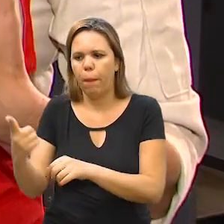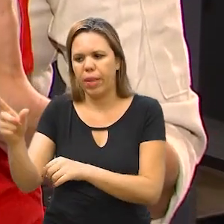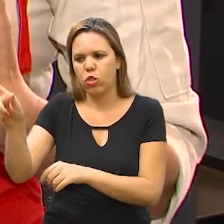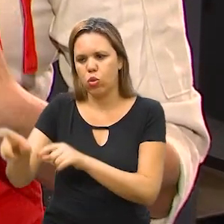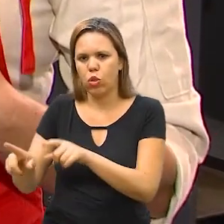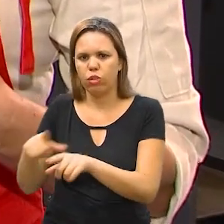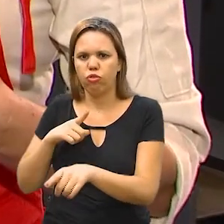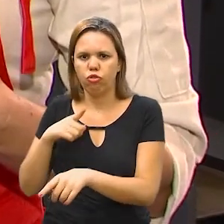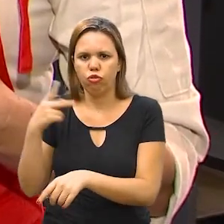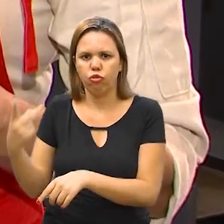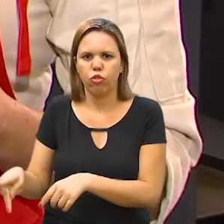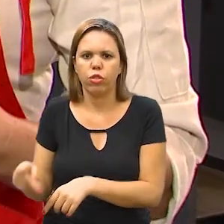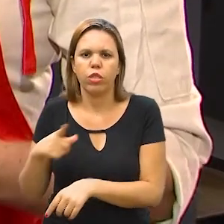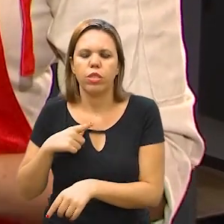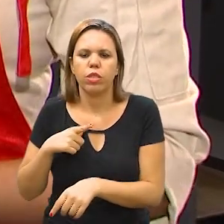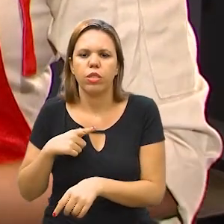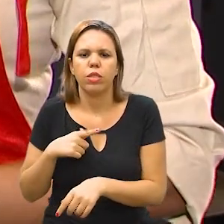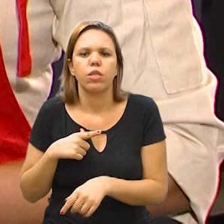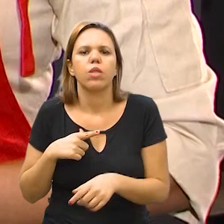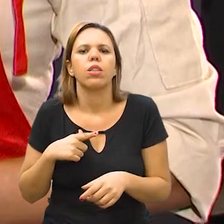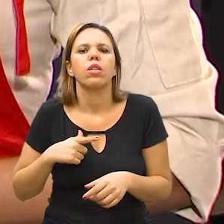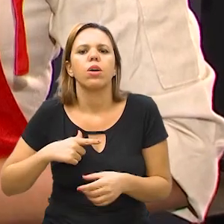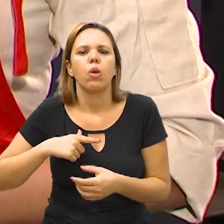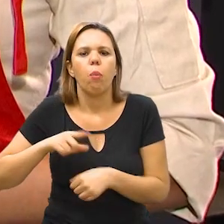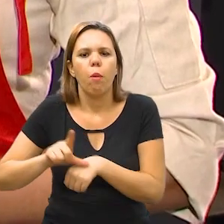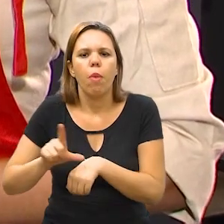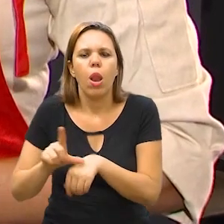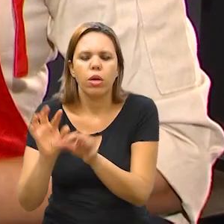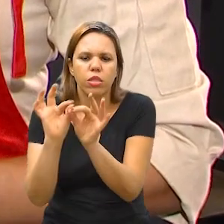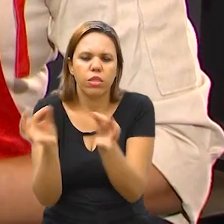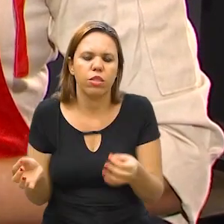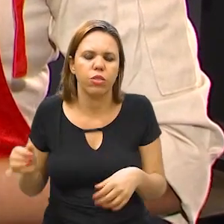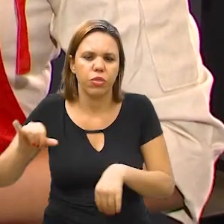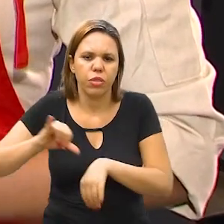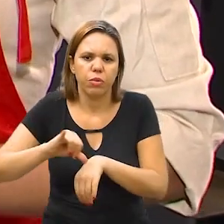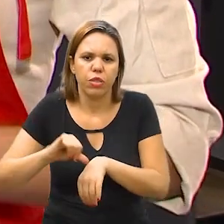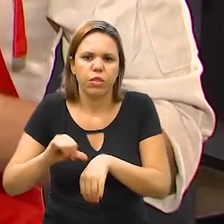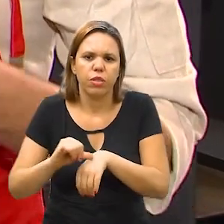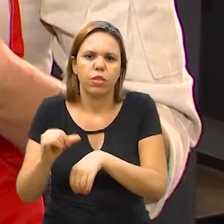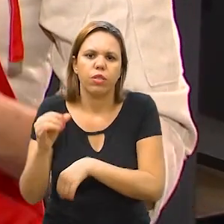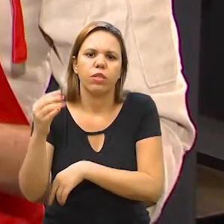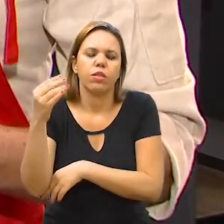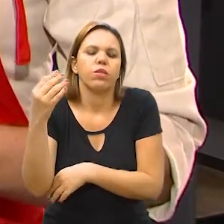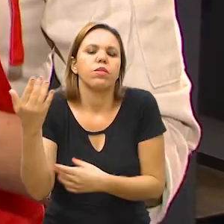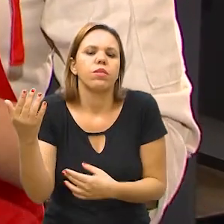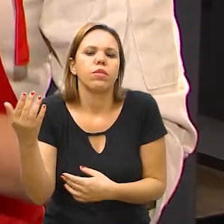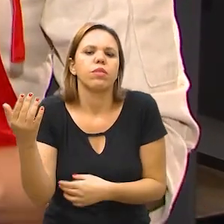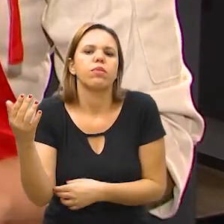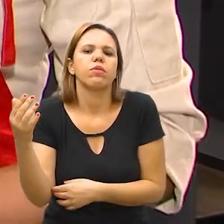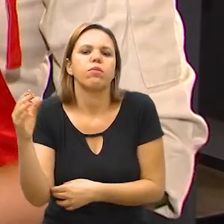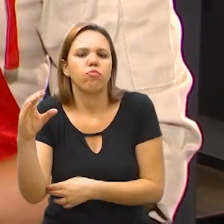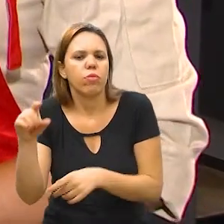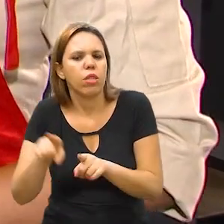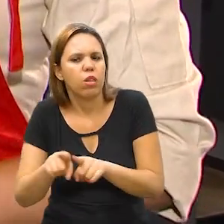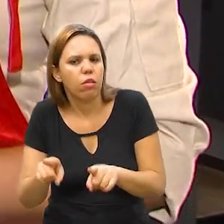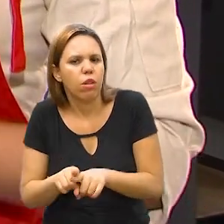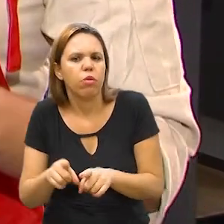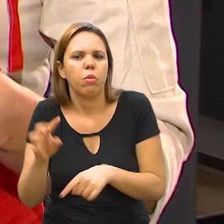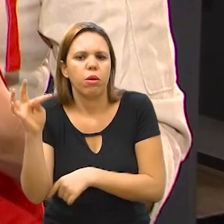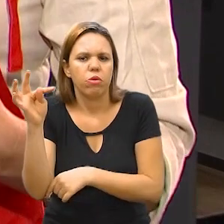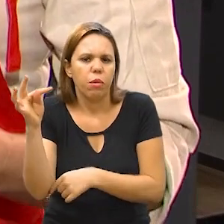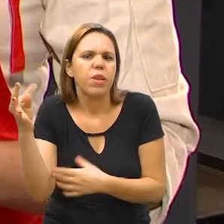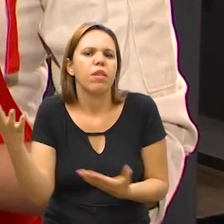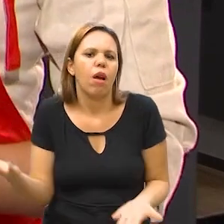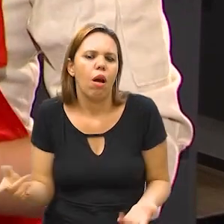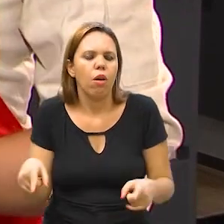tinha uma banquinha na época ali no Terminal Central. E de lá o negócio deslanchou. Eu cheguei